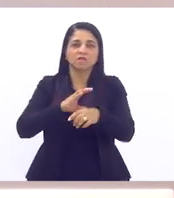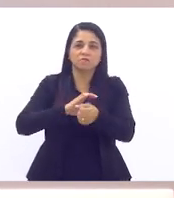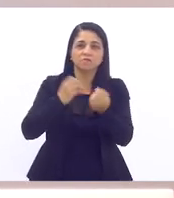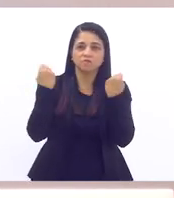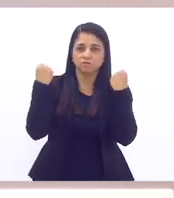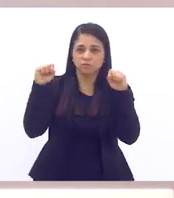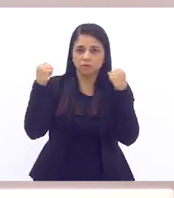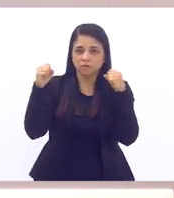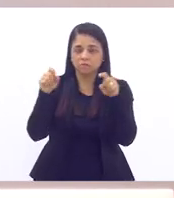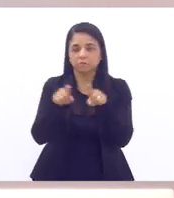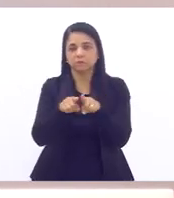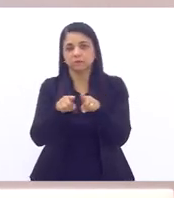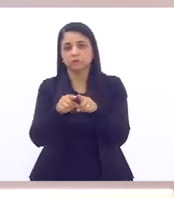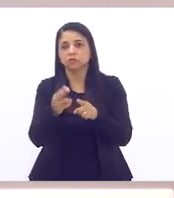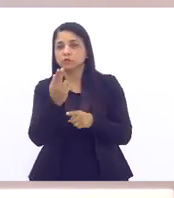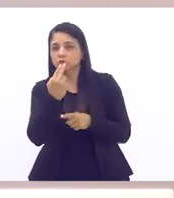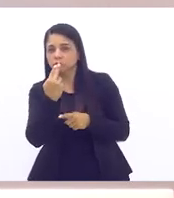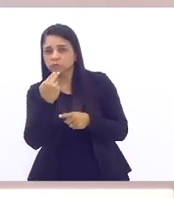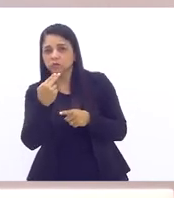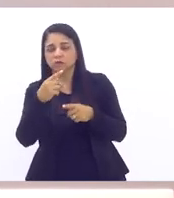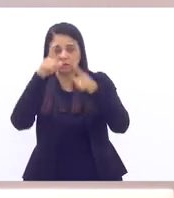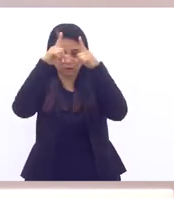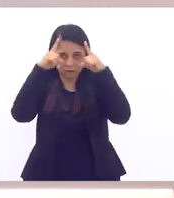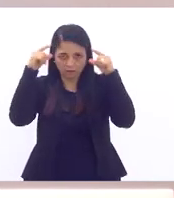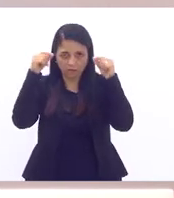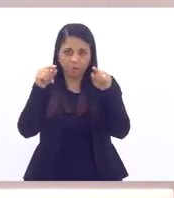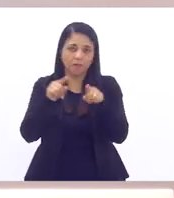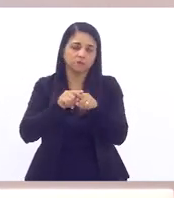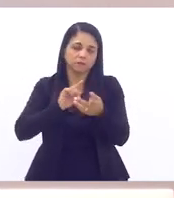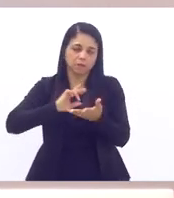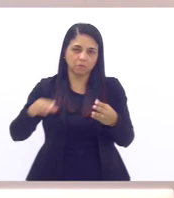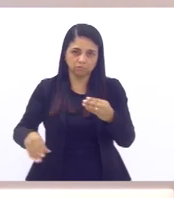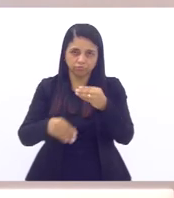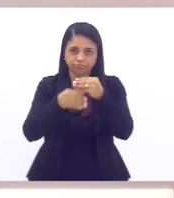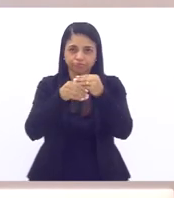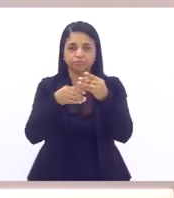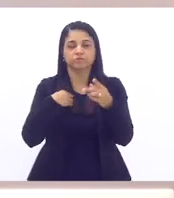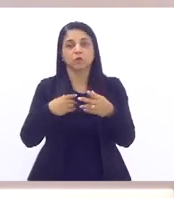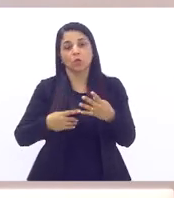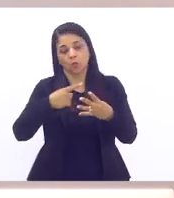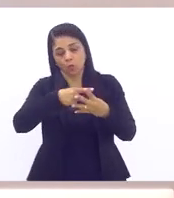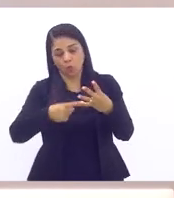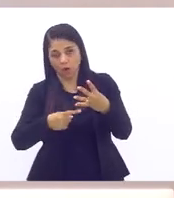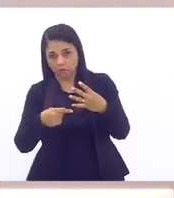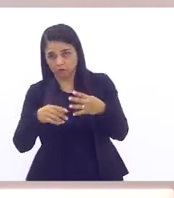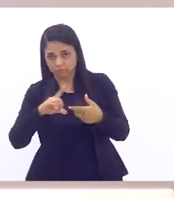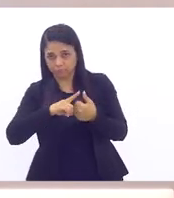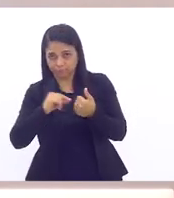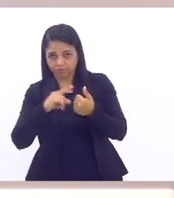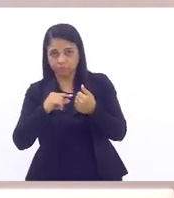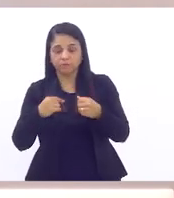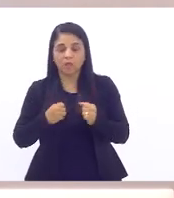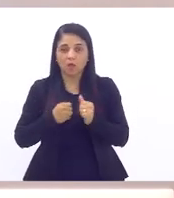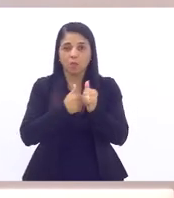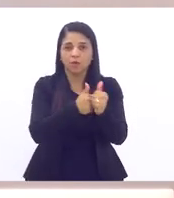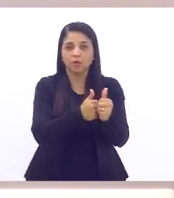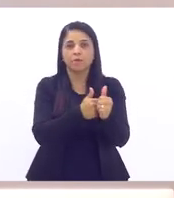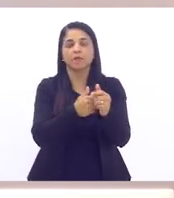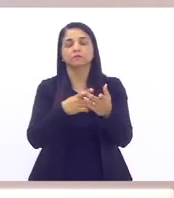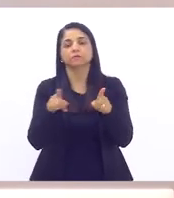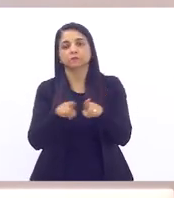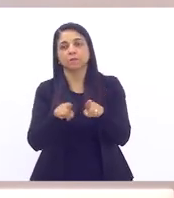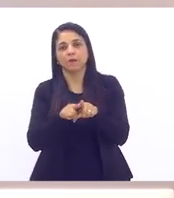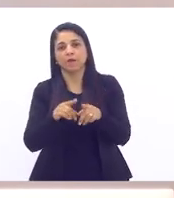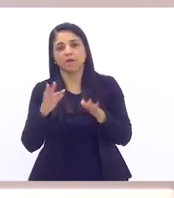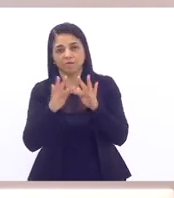nutricionistas e profissionais de enfermagem 4 acompanhamentos genético para os pacientes e seus pais familiares parágrafo primeiro